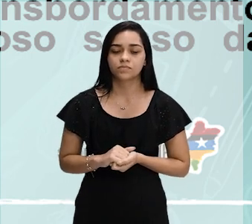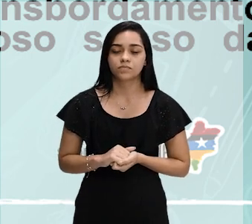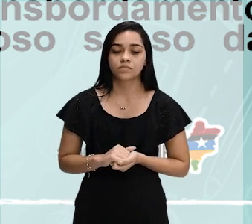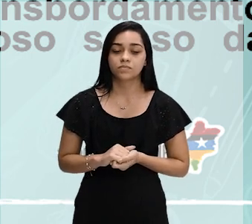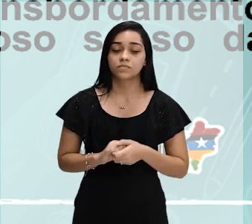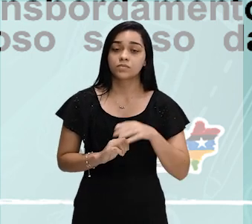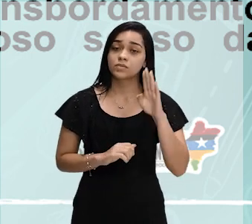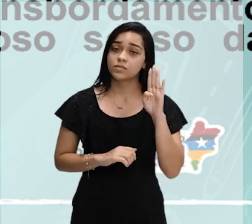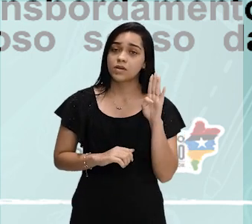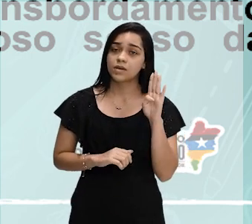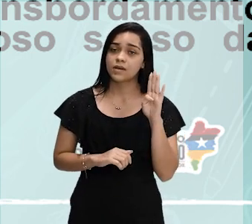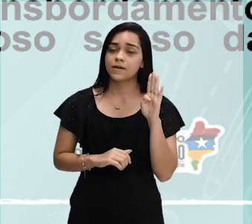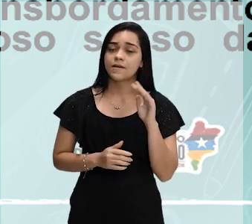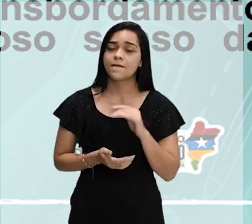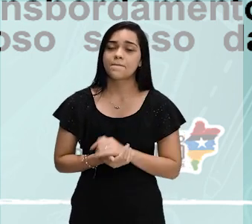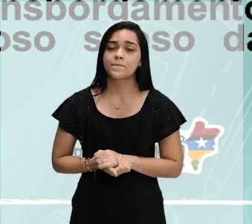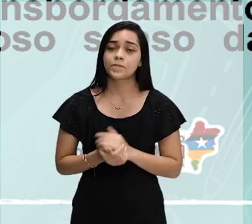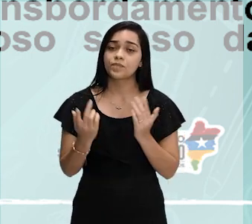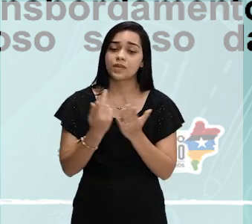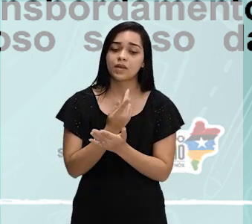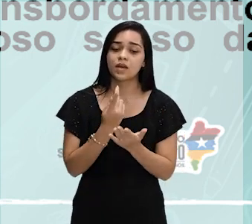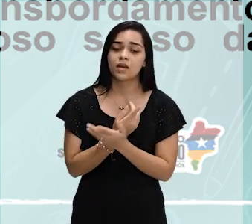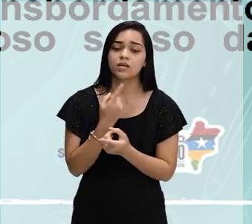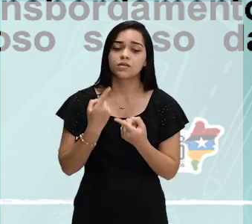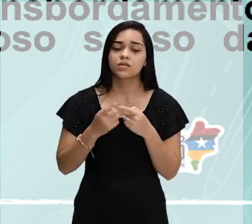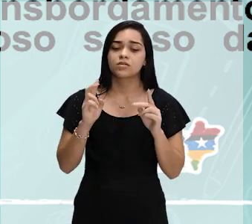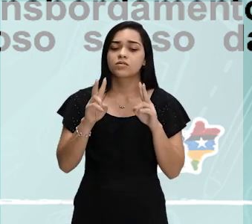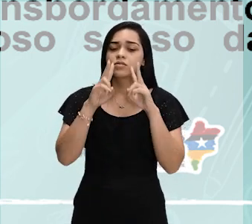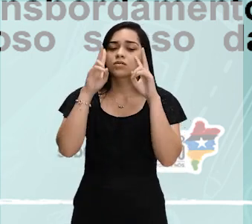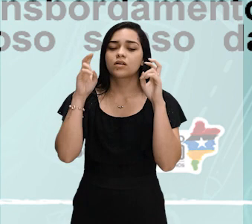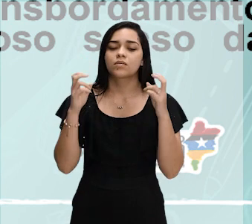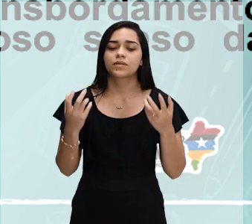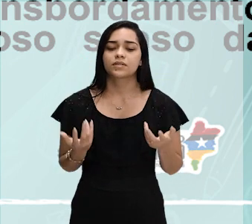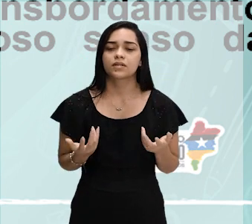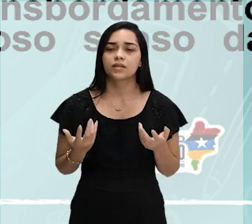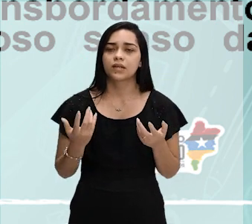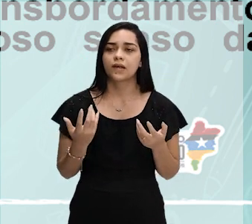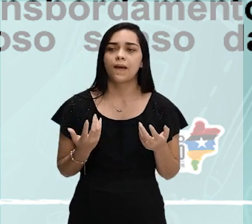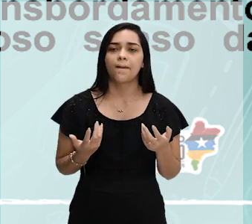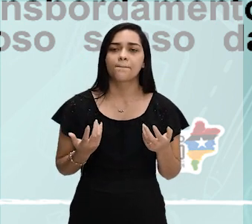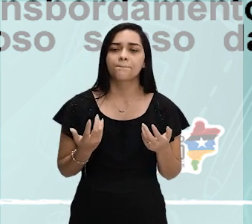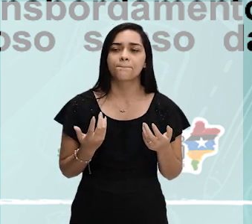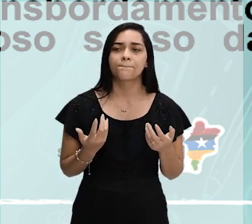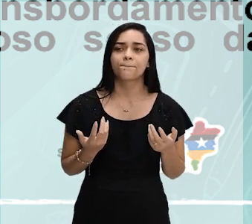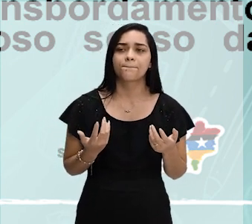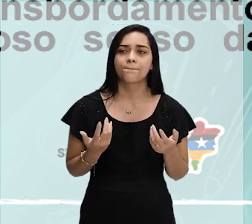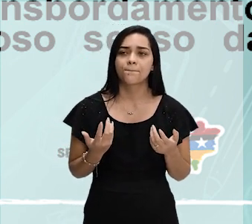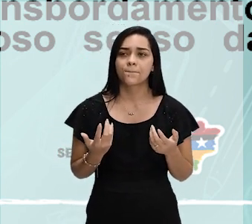letra B, esses temas aí não são